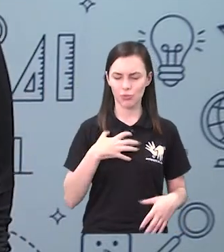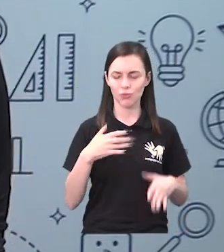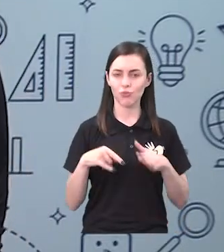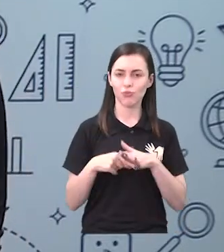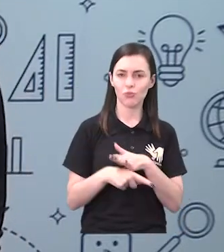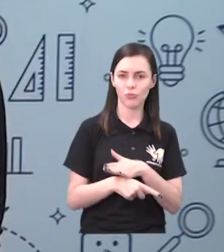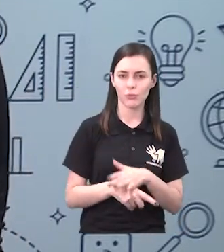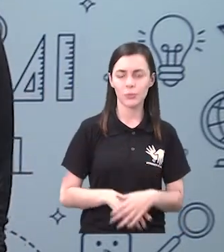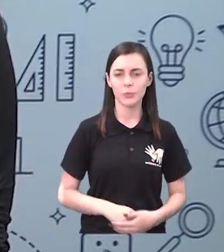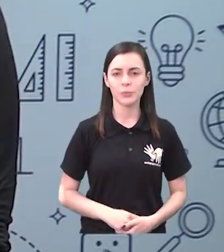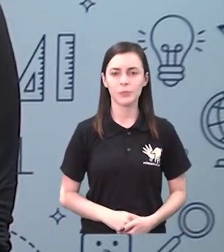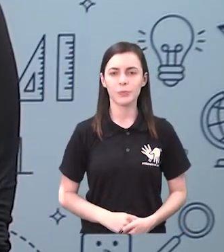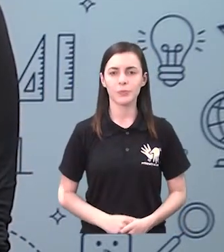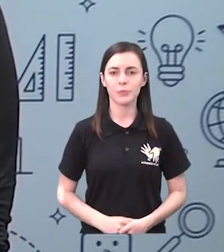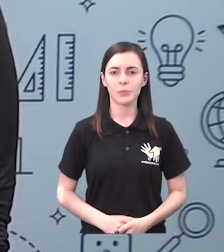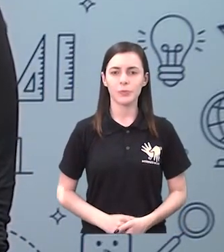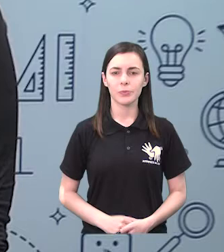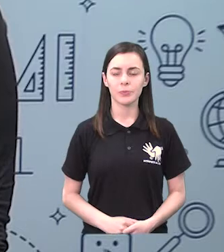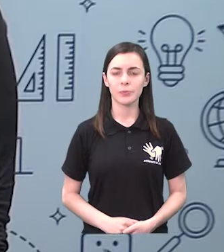história mais